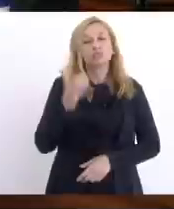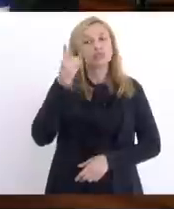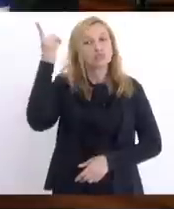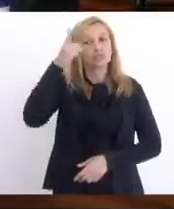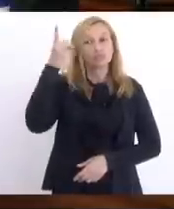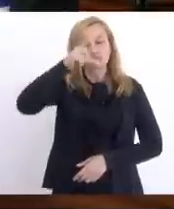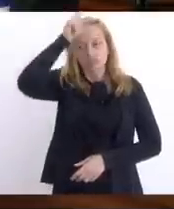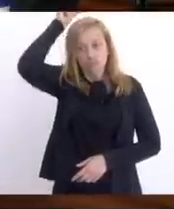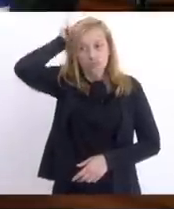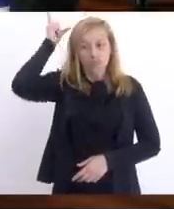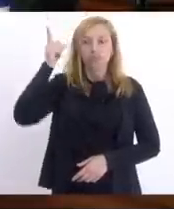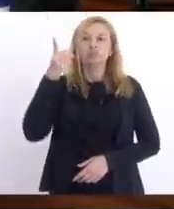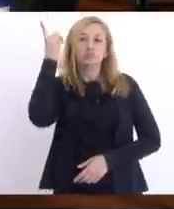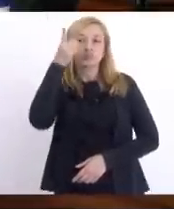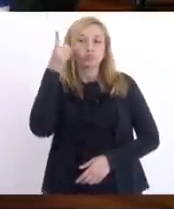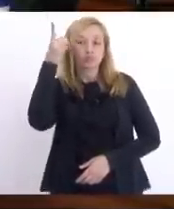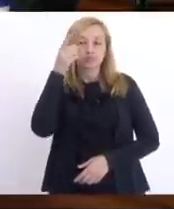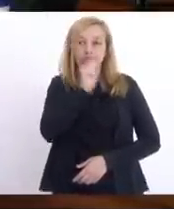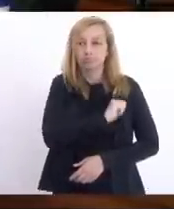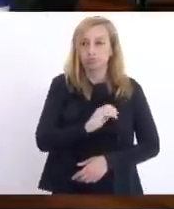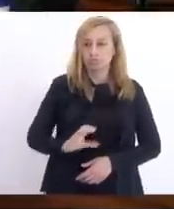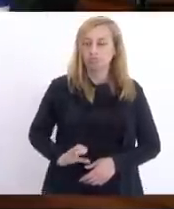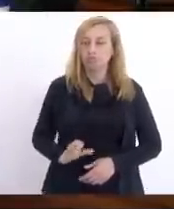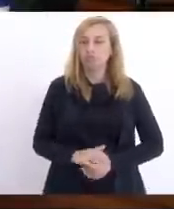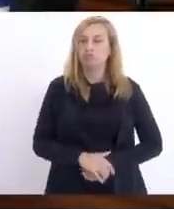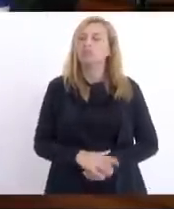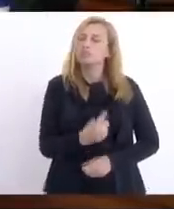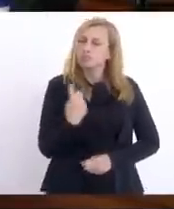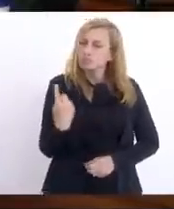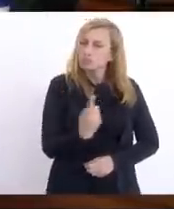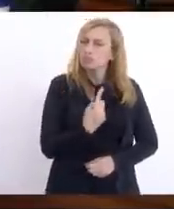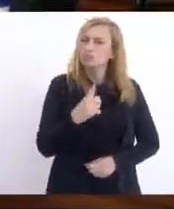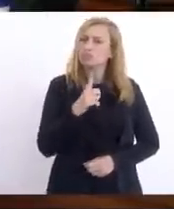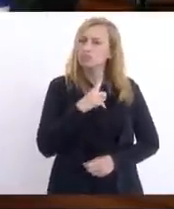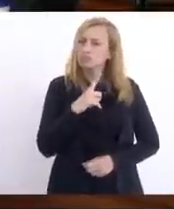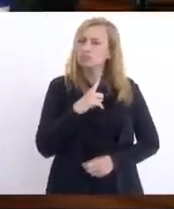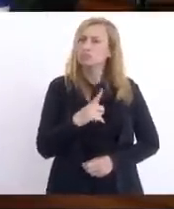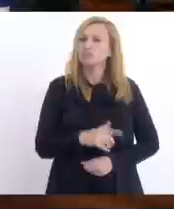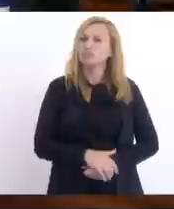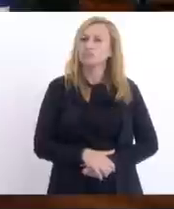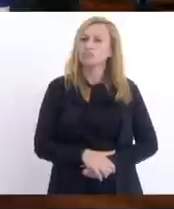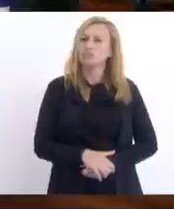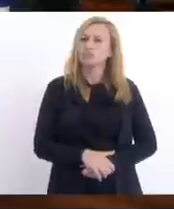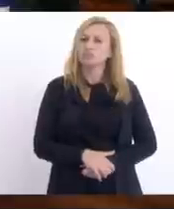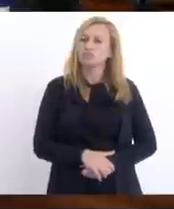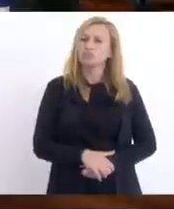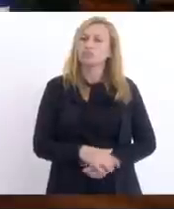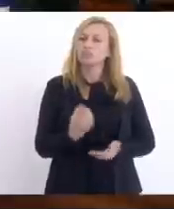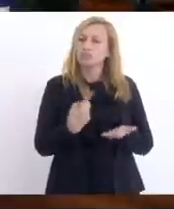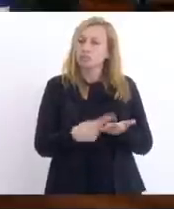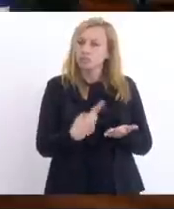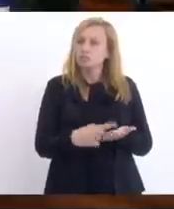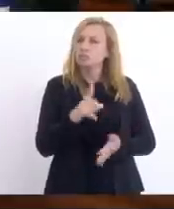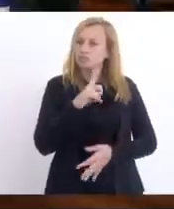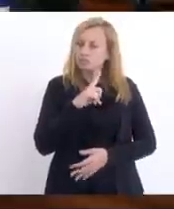Luiz Paulo e deputado André Siciliano, que nós temos que chegar a um acordo. O deputado